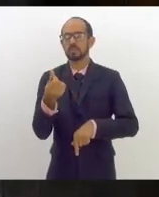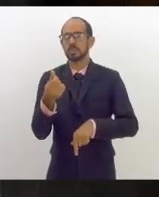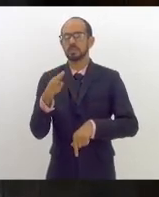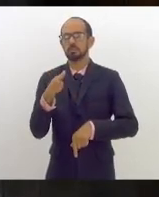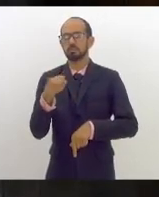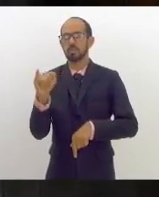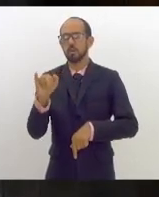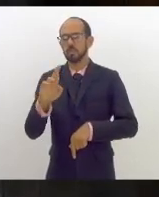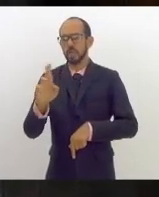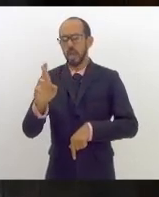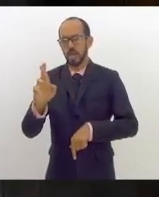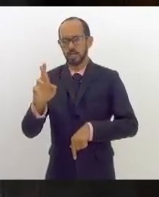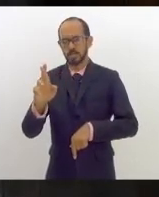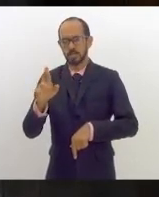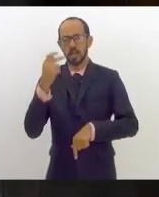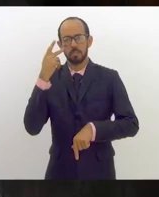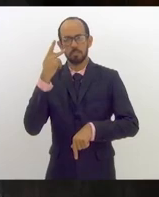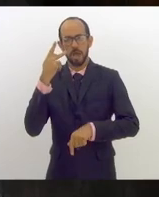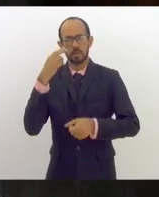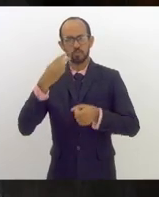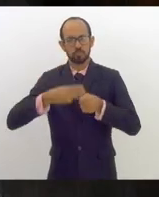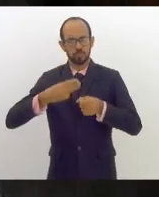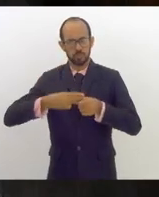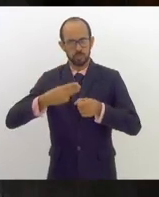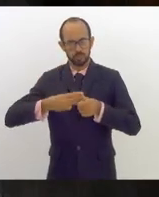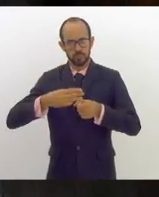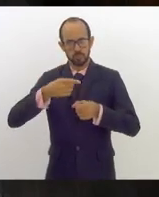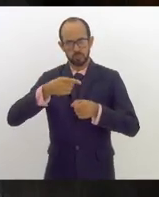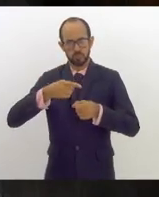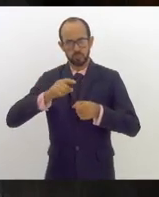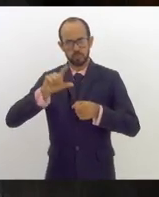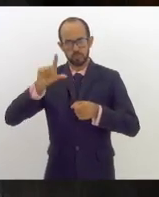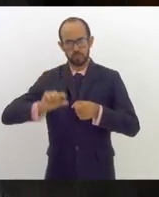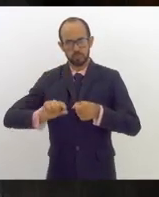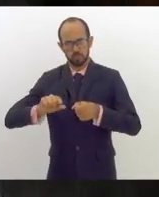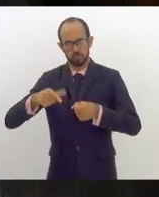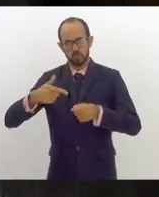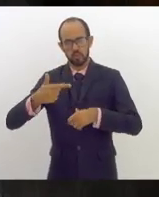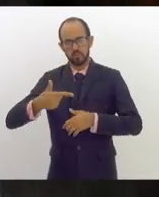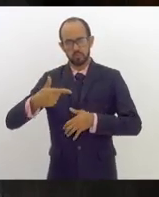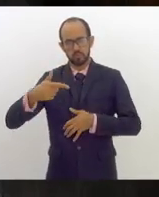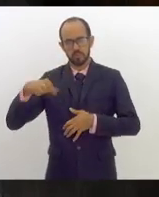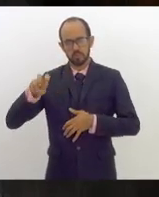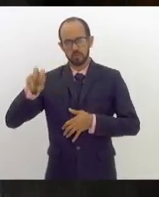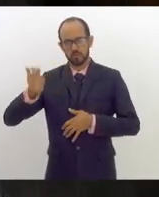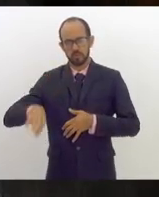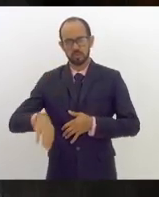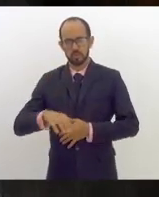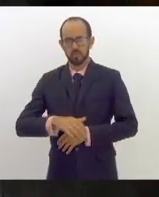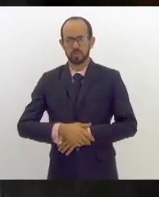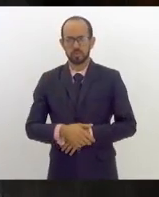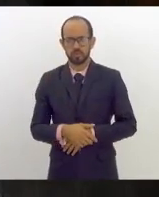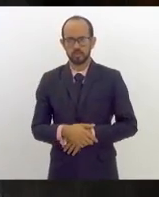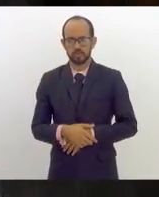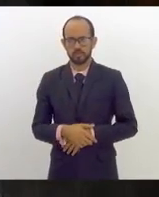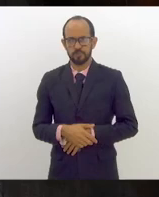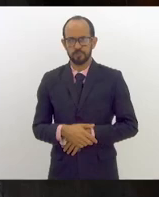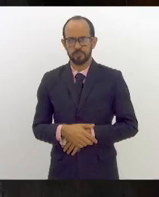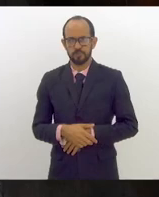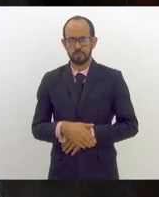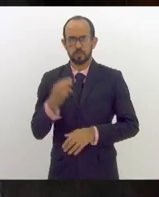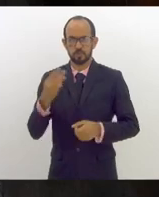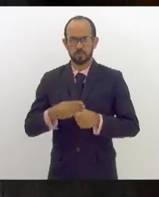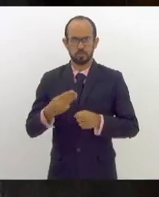de reais para os municípios que ficam com 25% os municípios